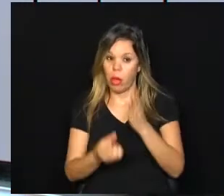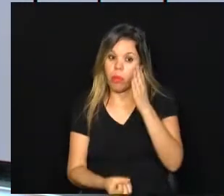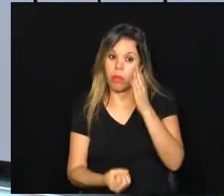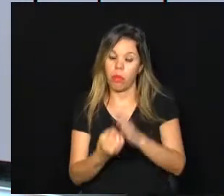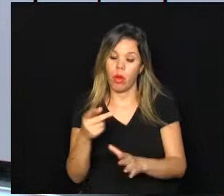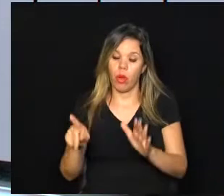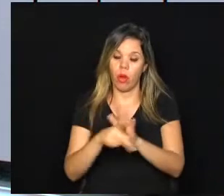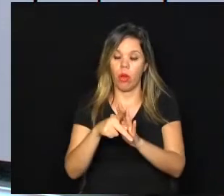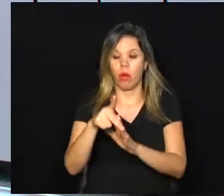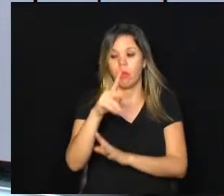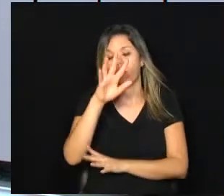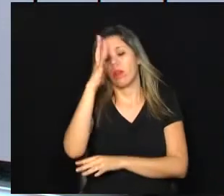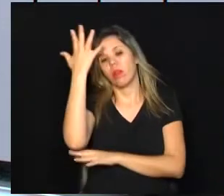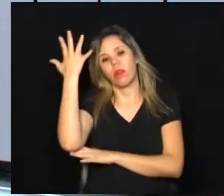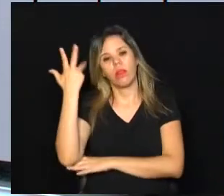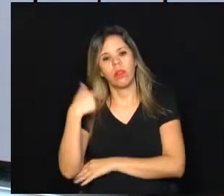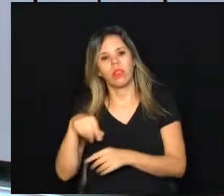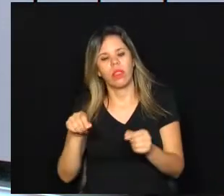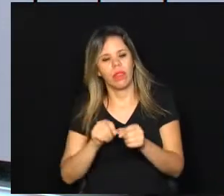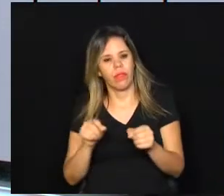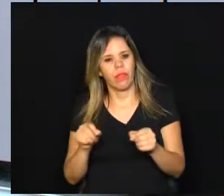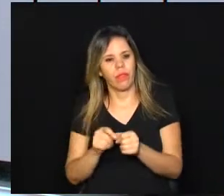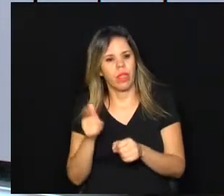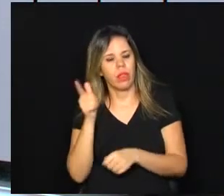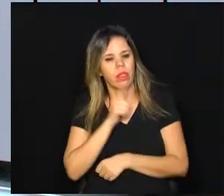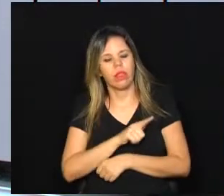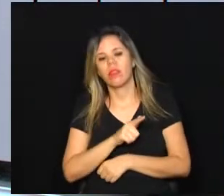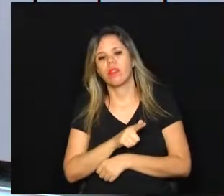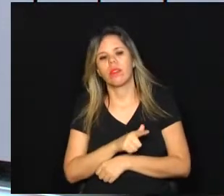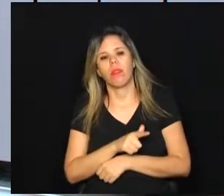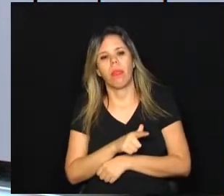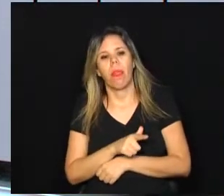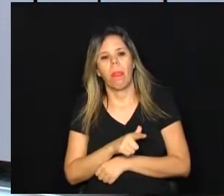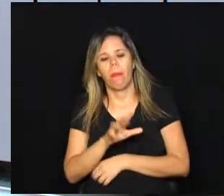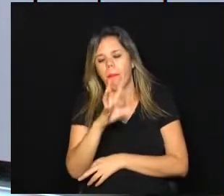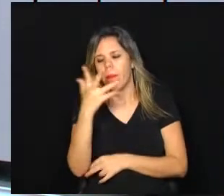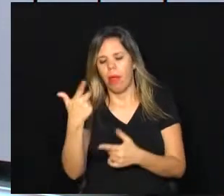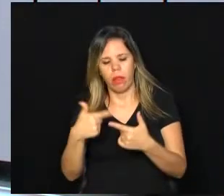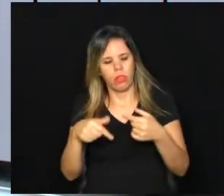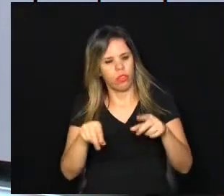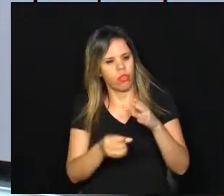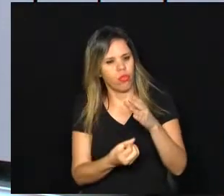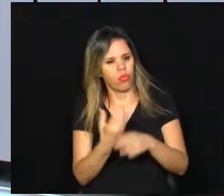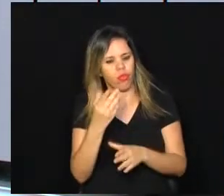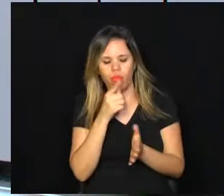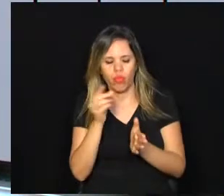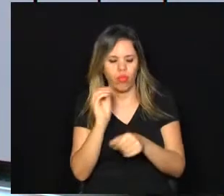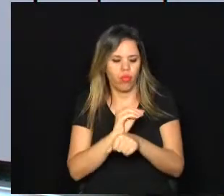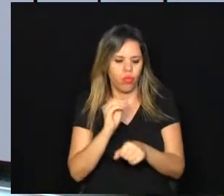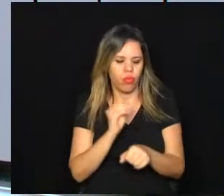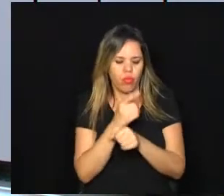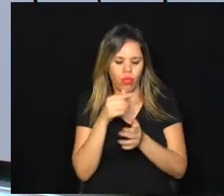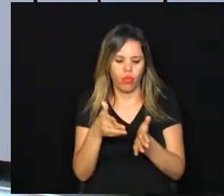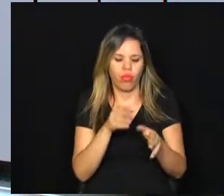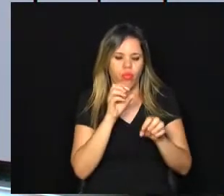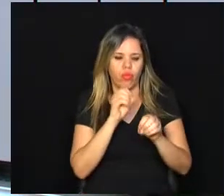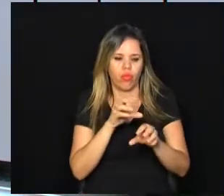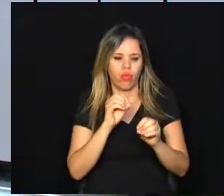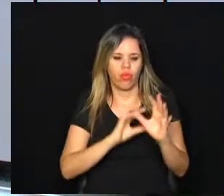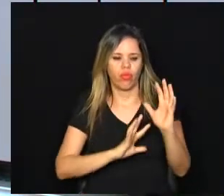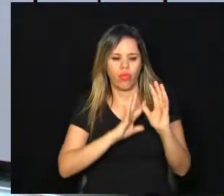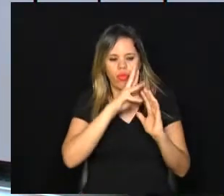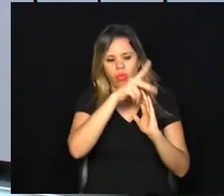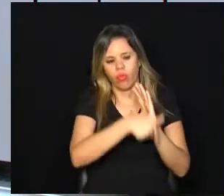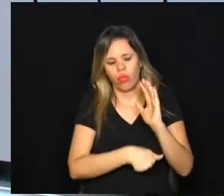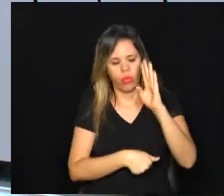Mas estimular o plantio de árvores, recuperar matas ciliares, preservar nascentes. A educação ambiental também